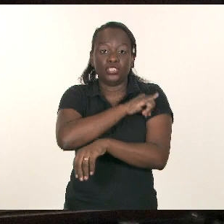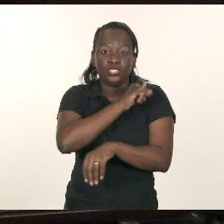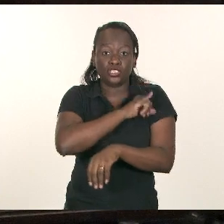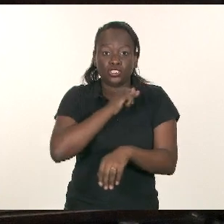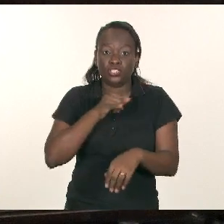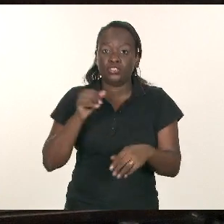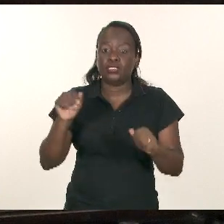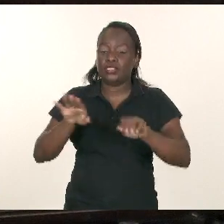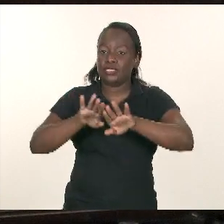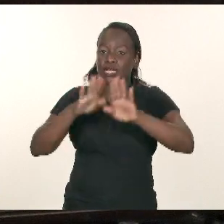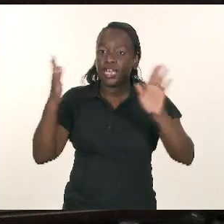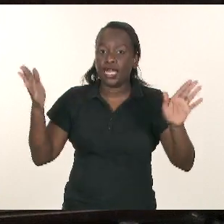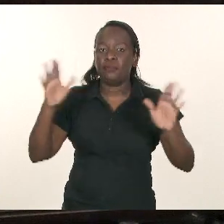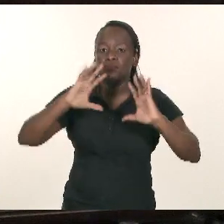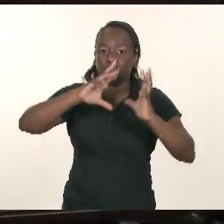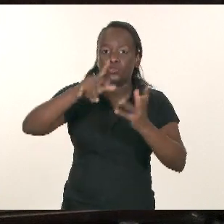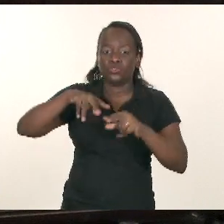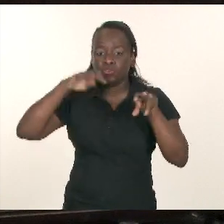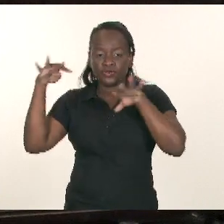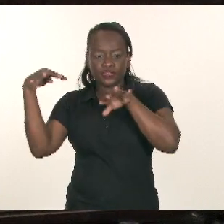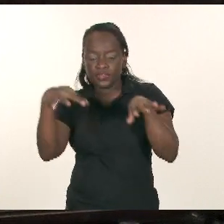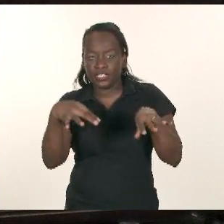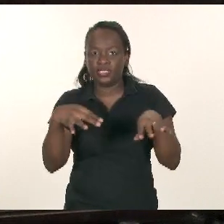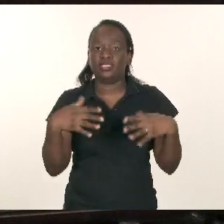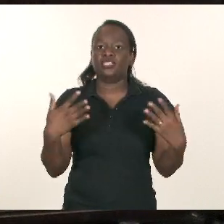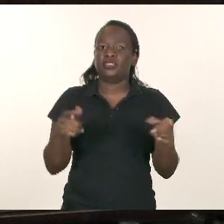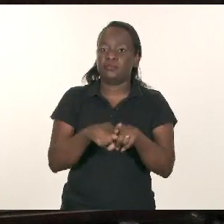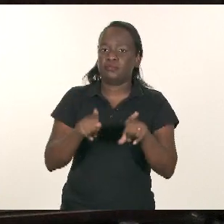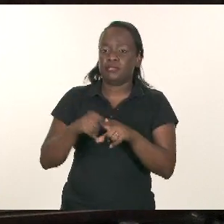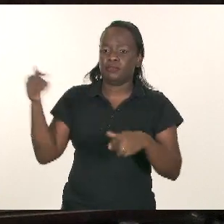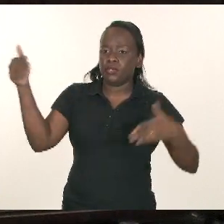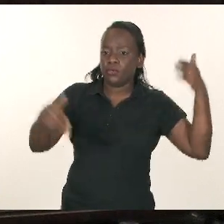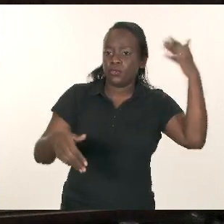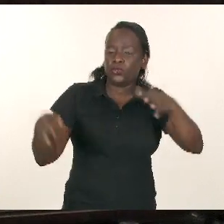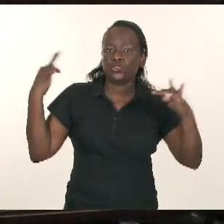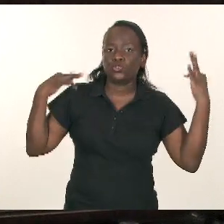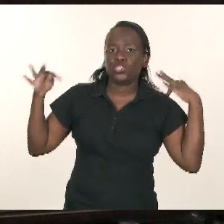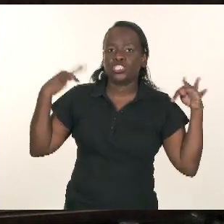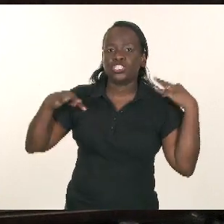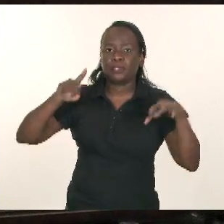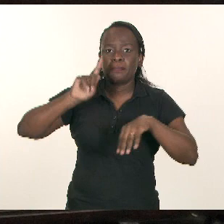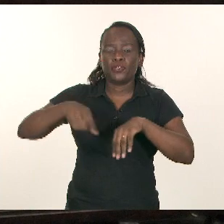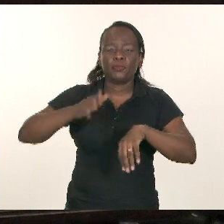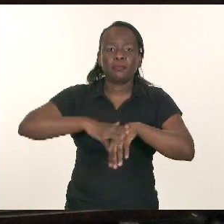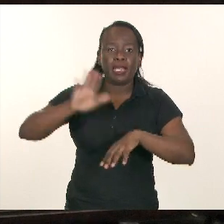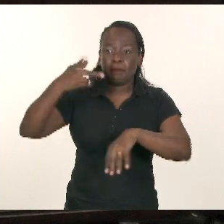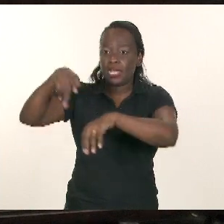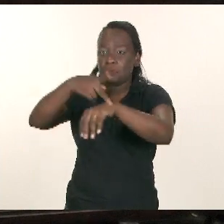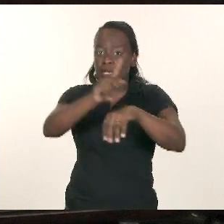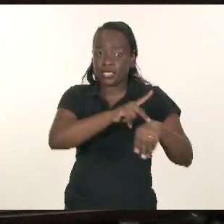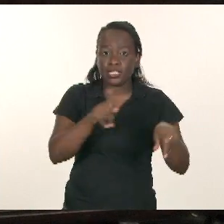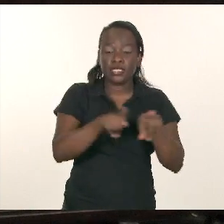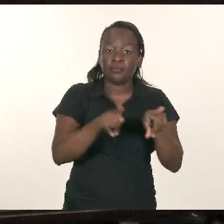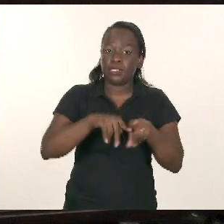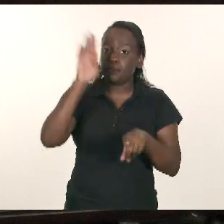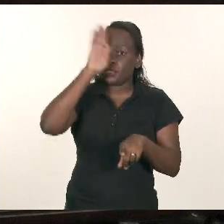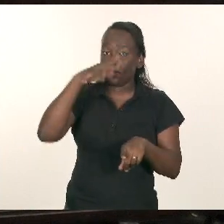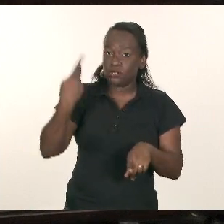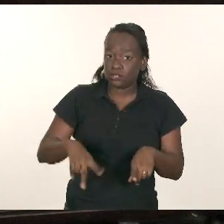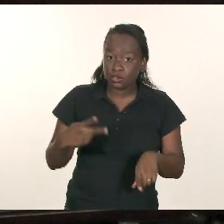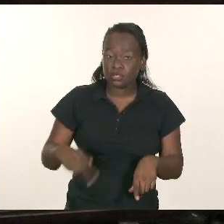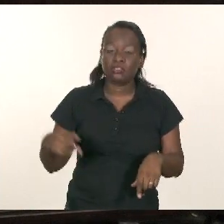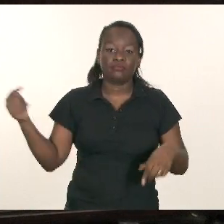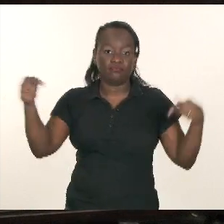se descortina para o mundo, em que recebe milhares de turistas, tanto do exterior quanto os turistas